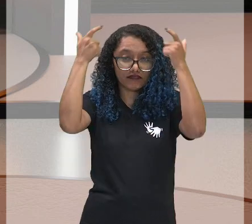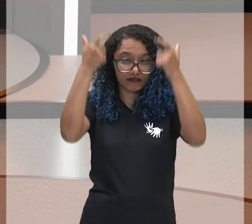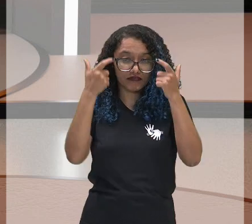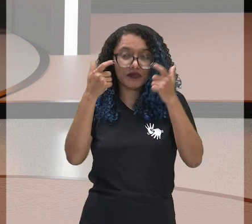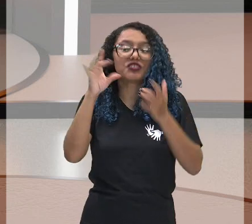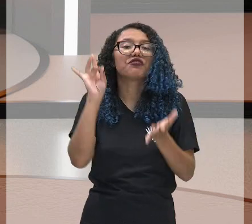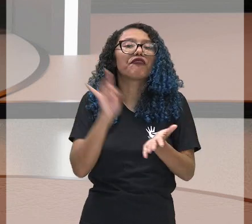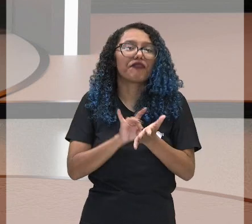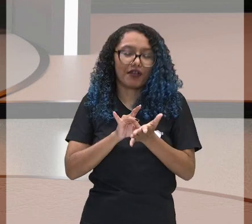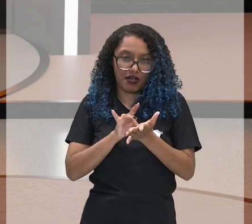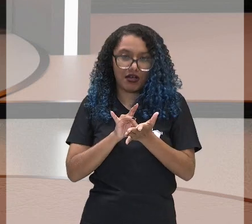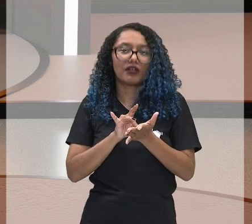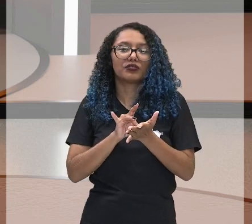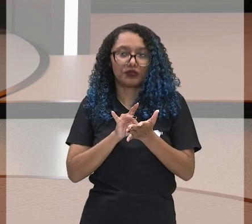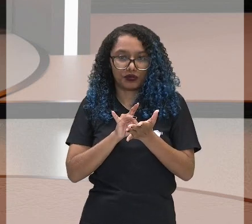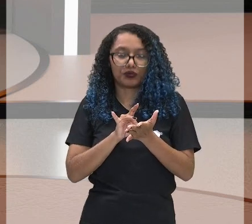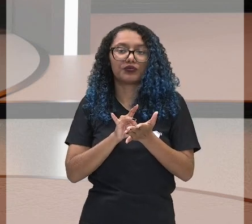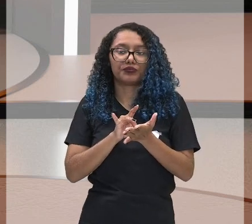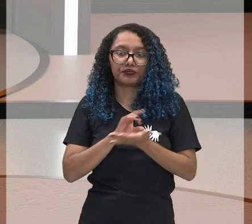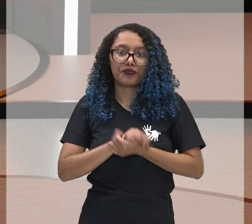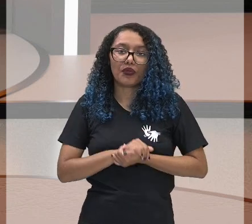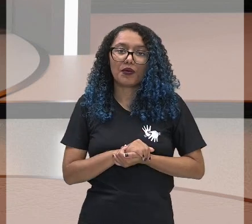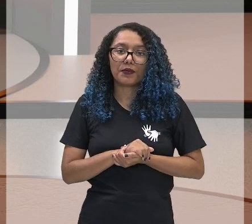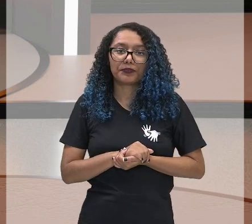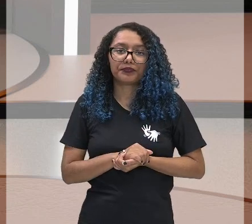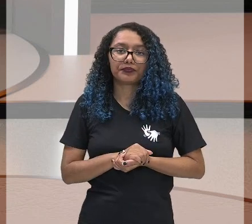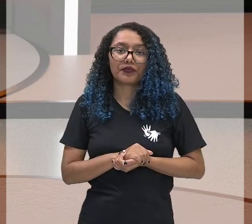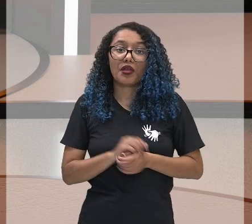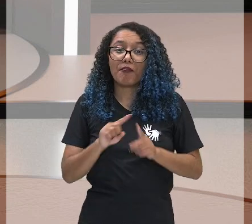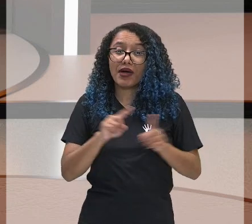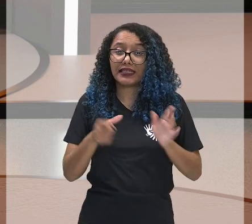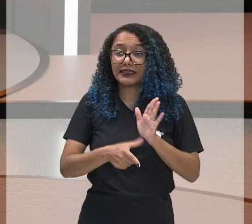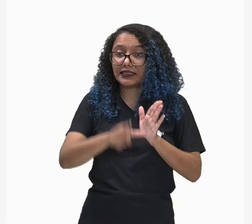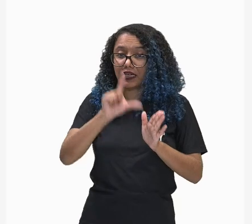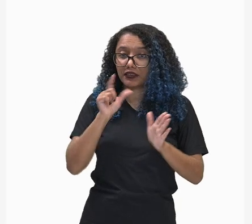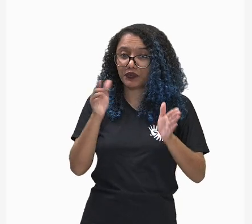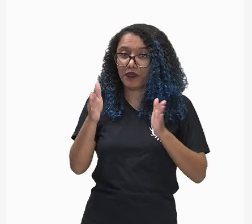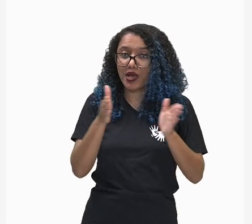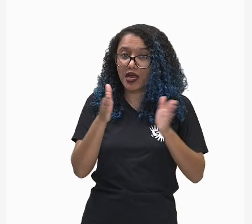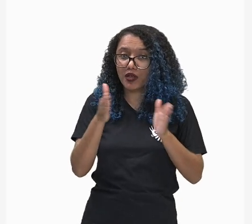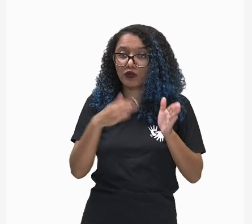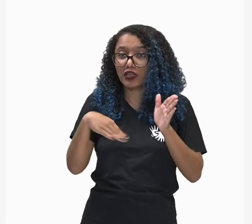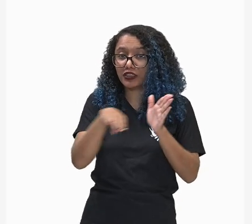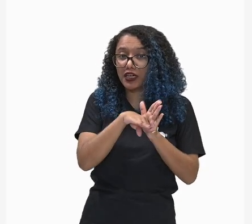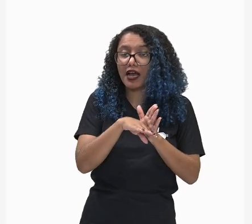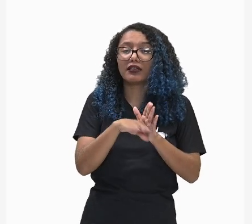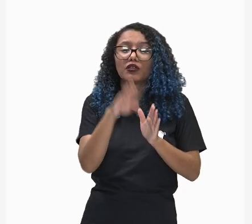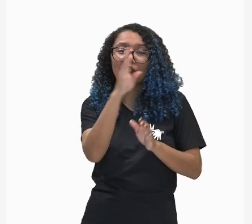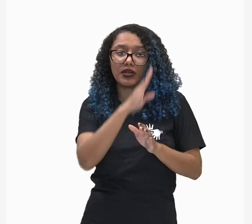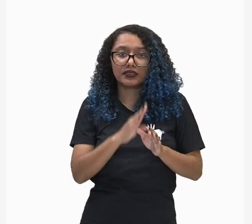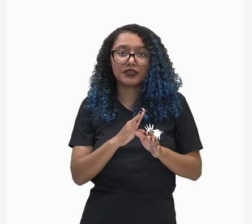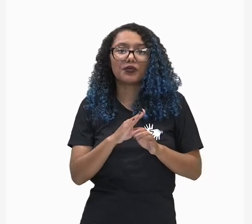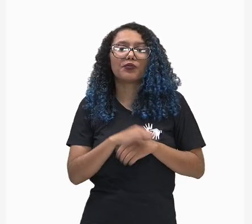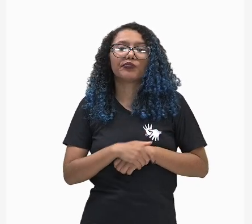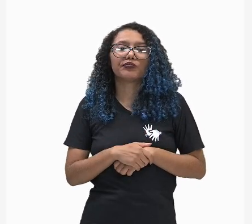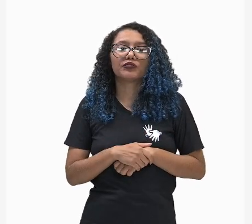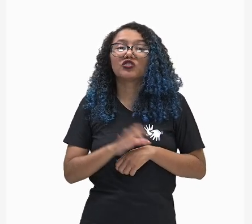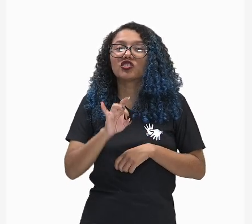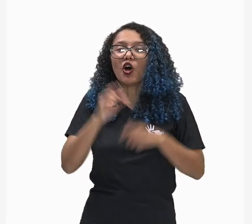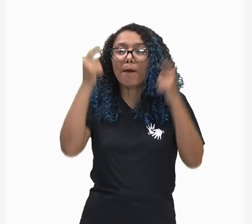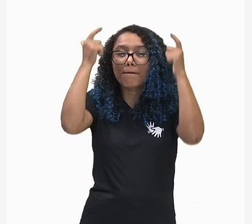momento, o Dom João, príncipe regente, tá, gente? Vamos adiante com o texto. Vamos lá. As casas que